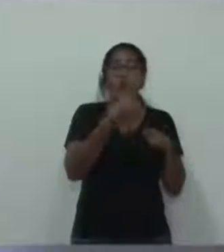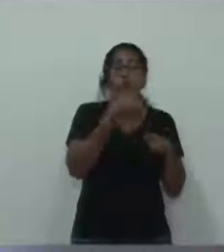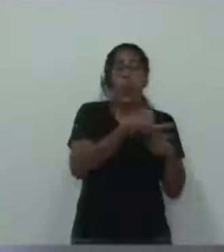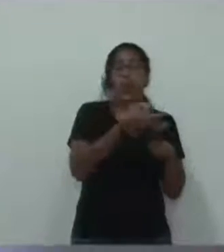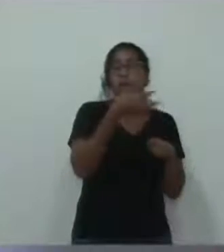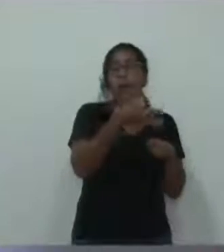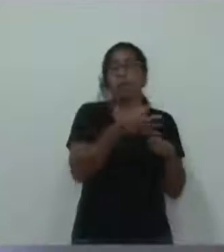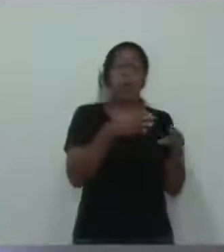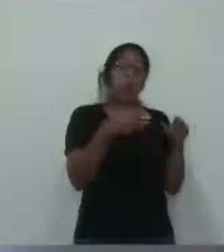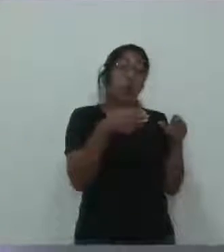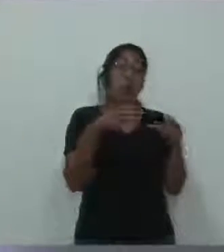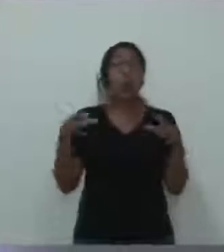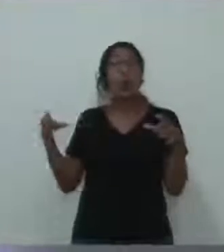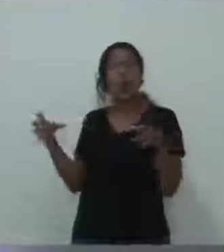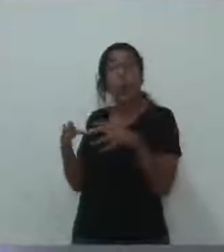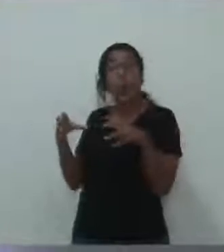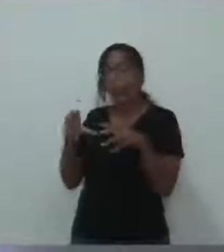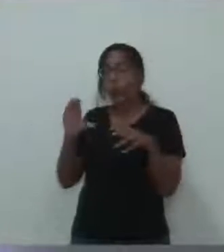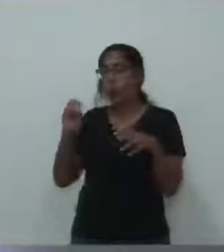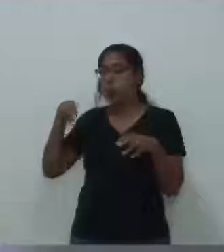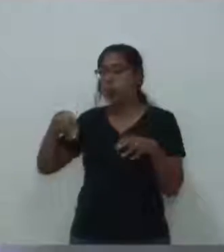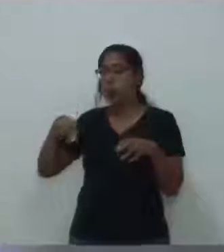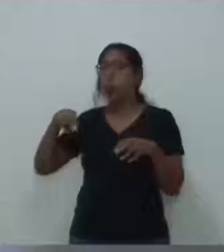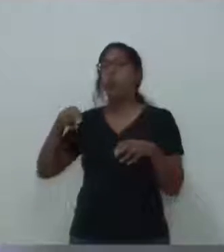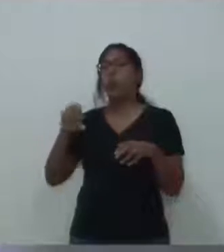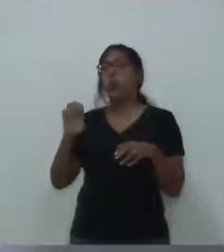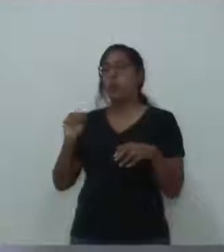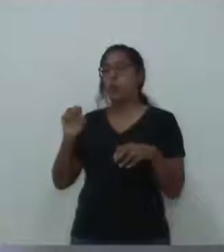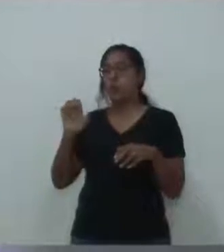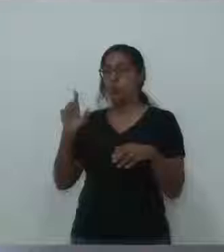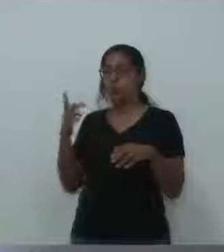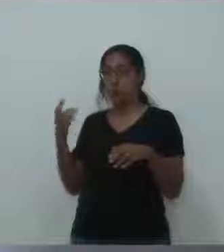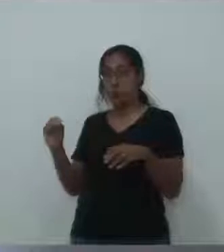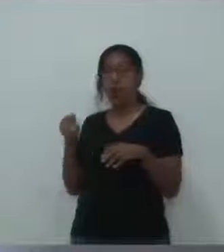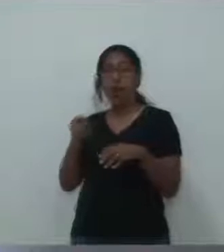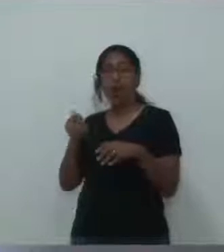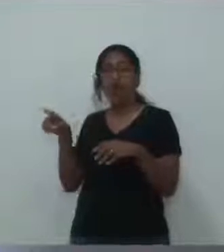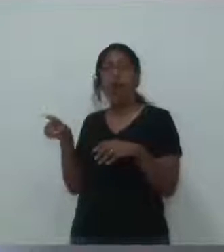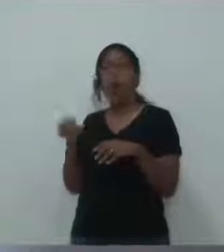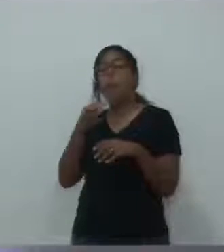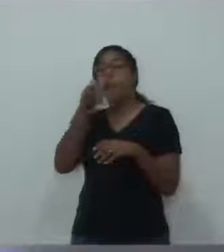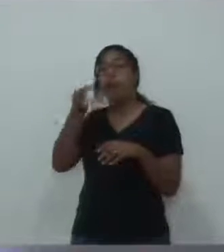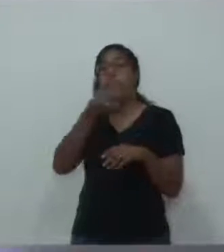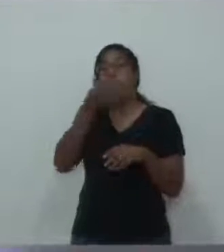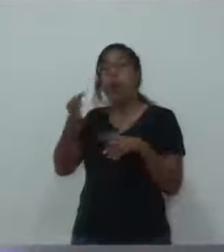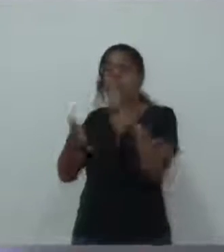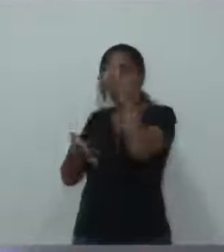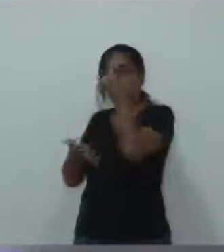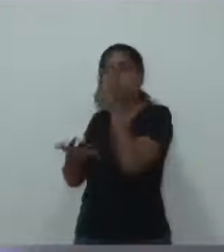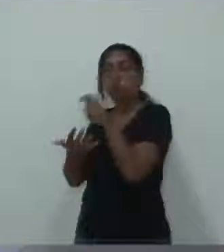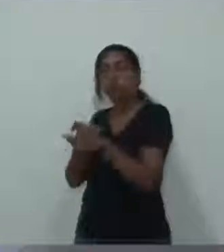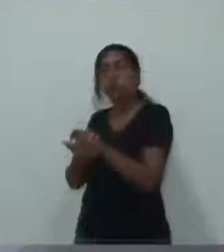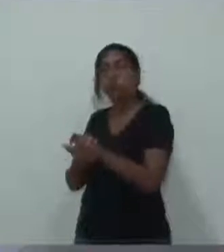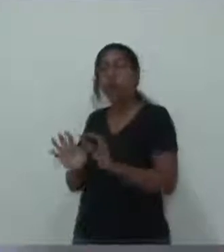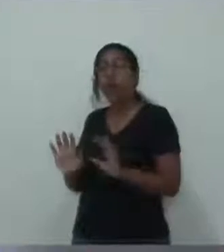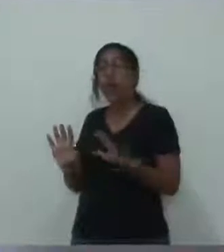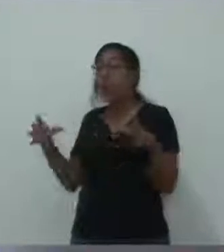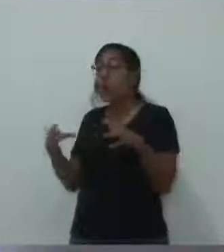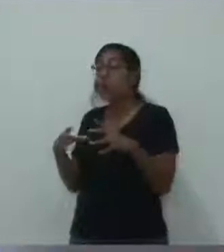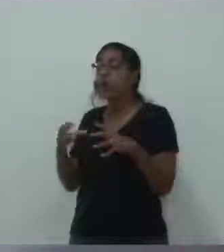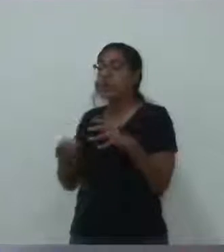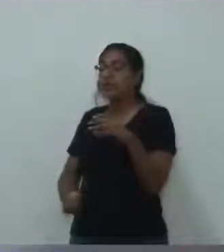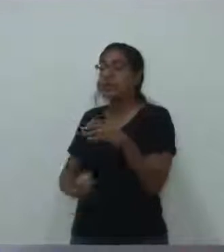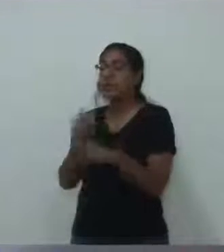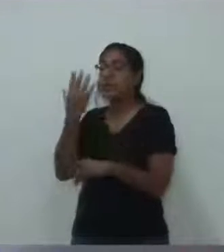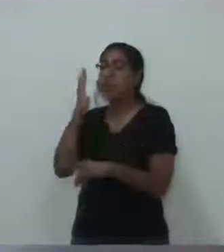sim, baseado nessa opinião e outras informações que pode buscar, que daí vai decidir. E esse conselho nós já criamos, através de uma